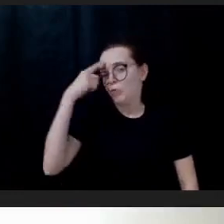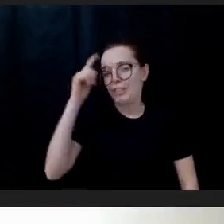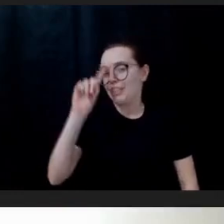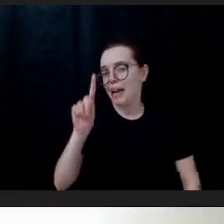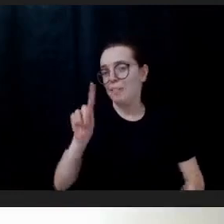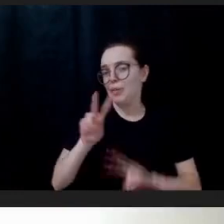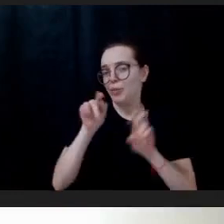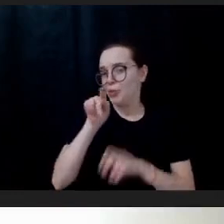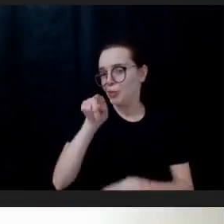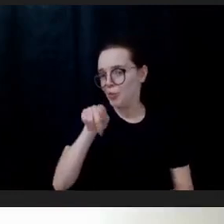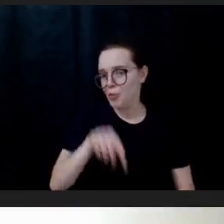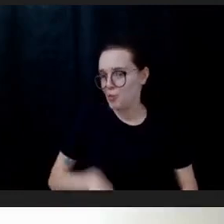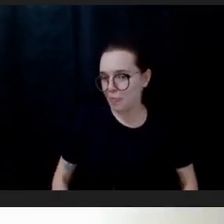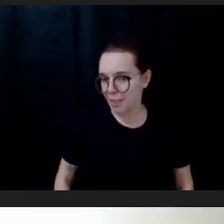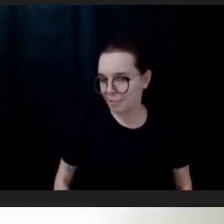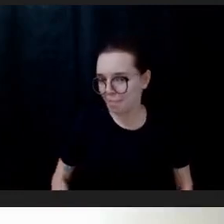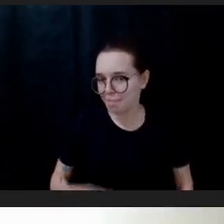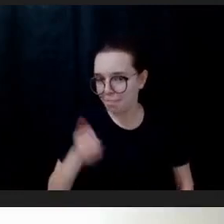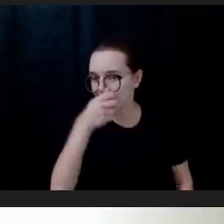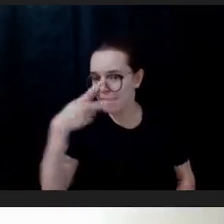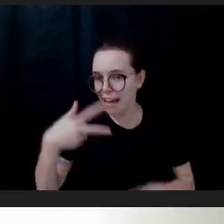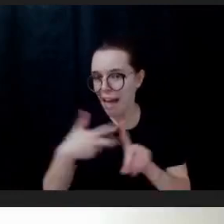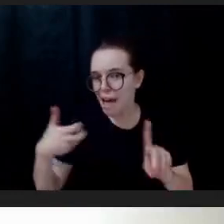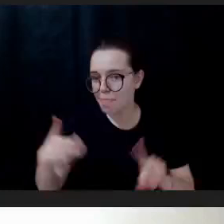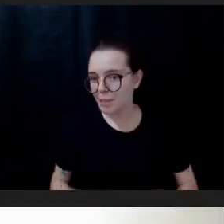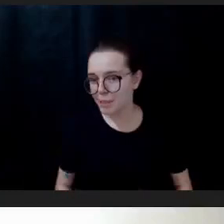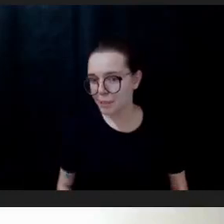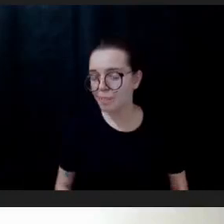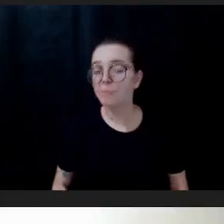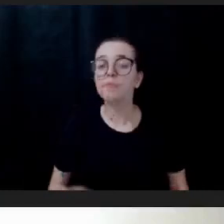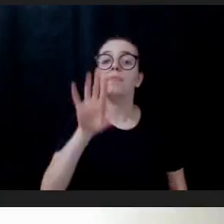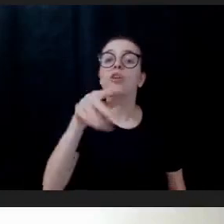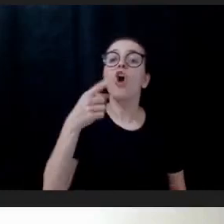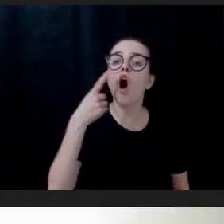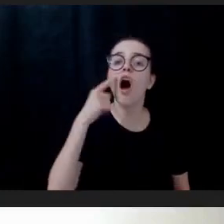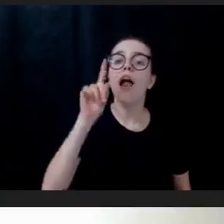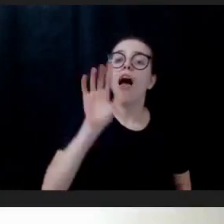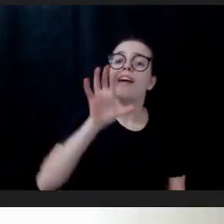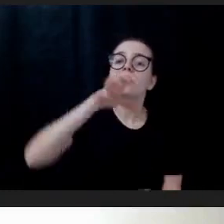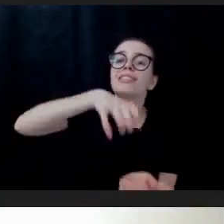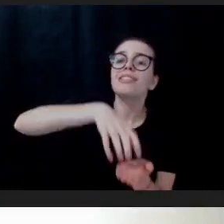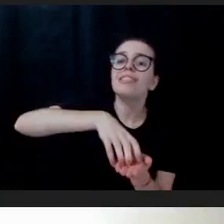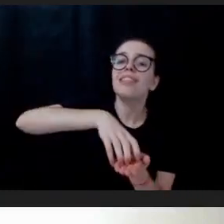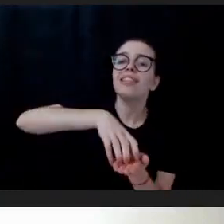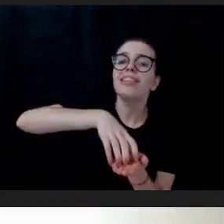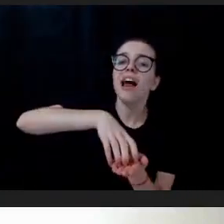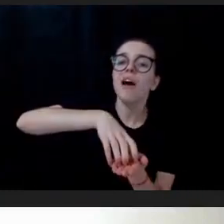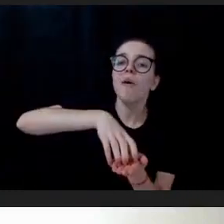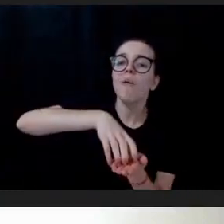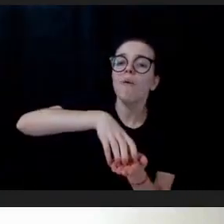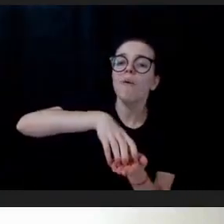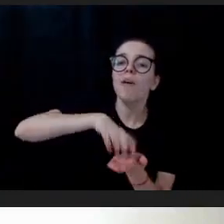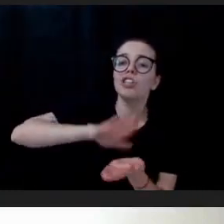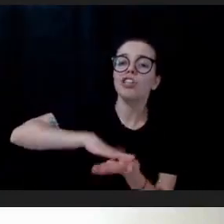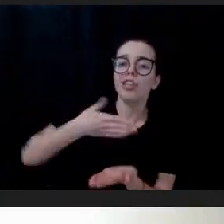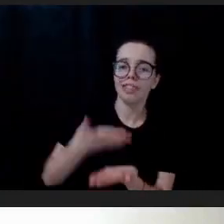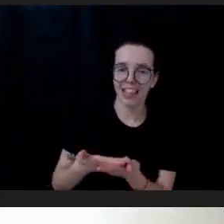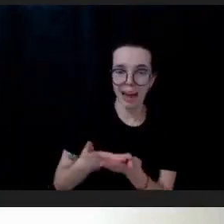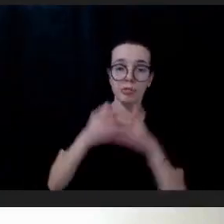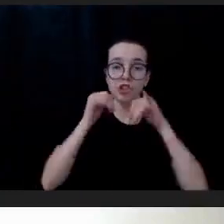aprovado pela vigilância. Ele é uma central de intérprete, né, que foi divulgada essa